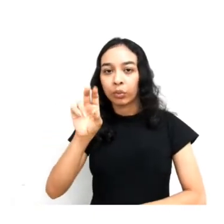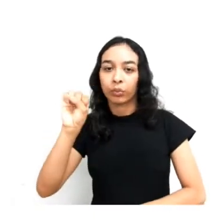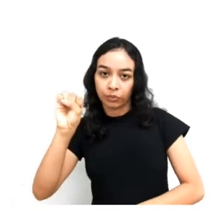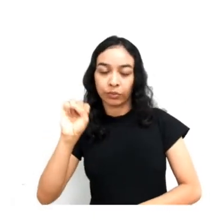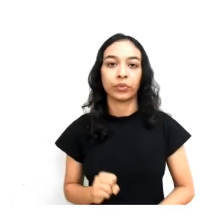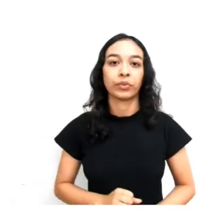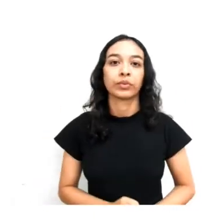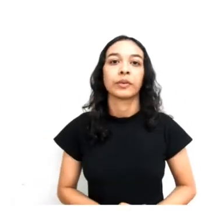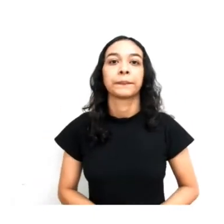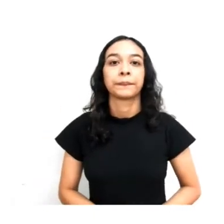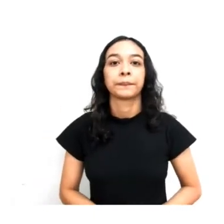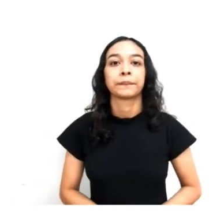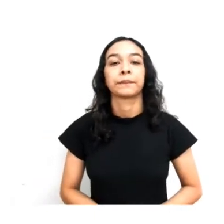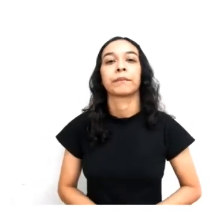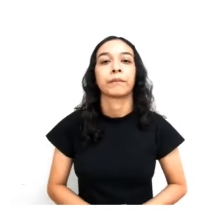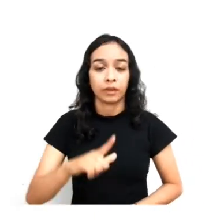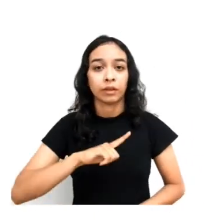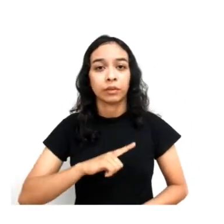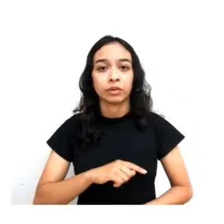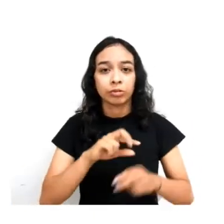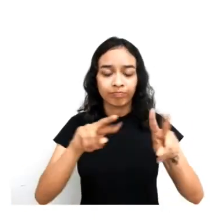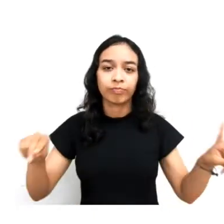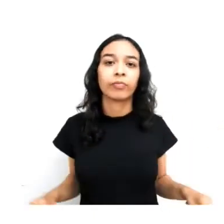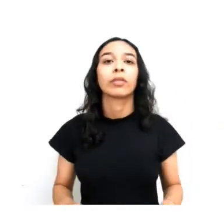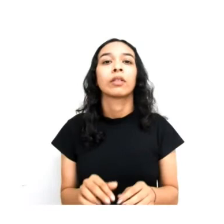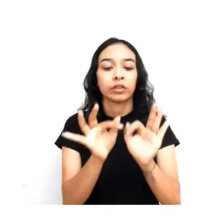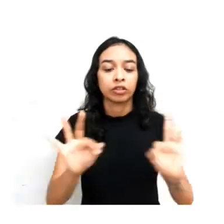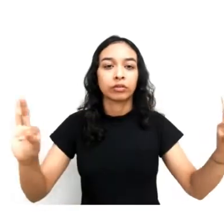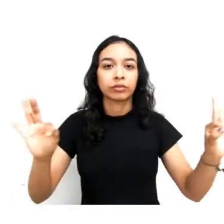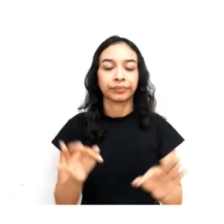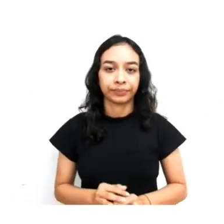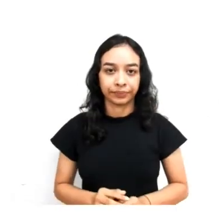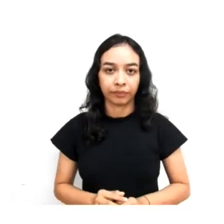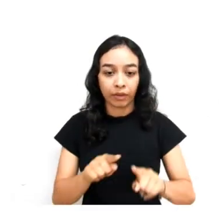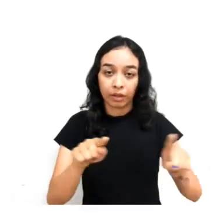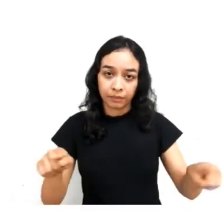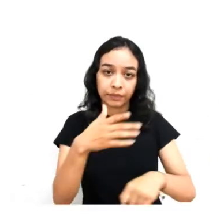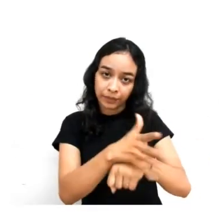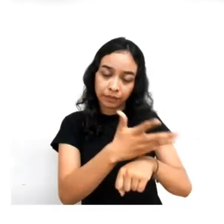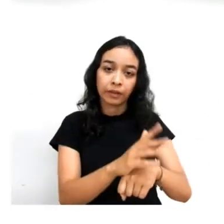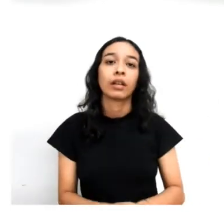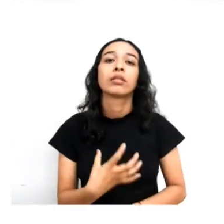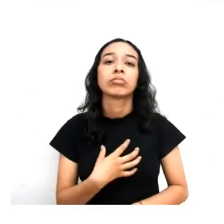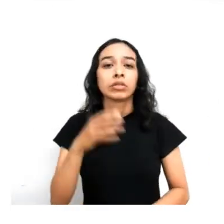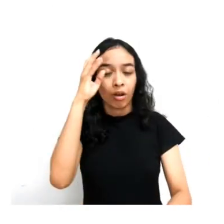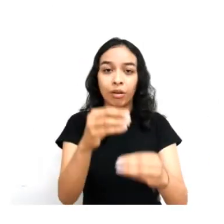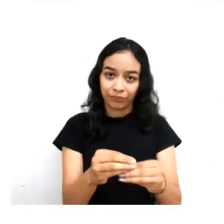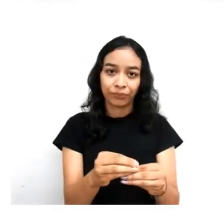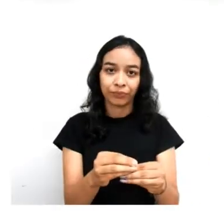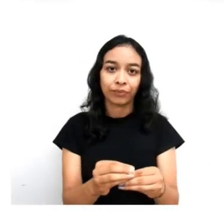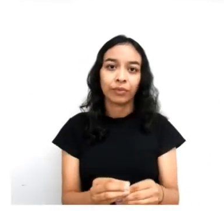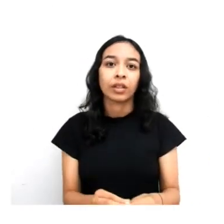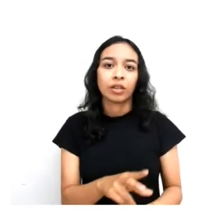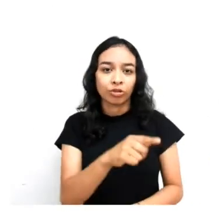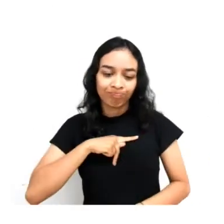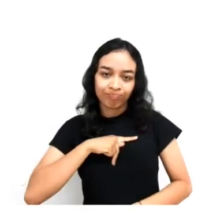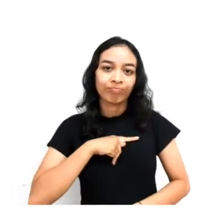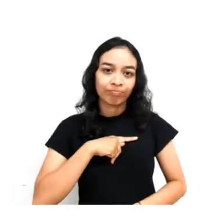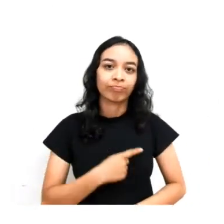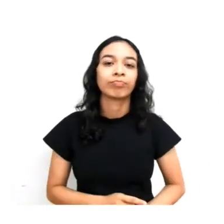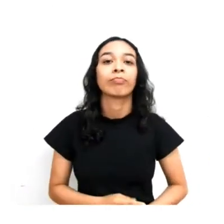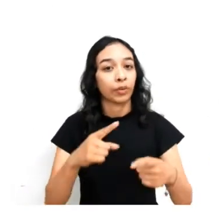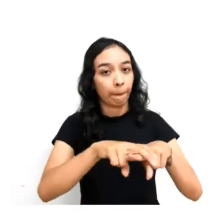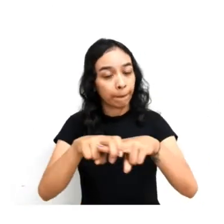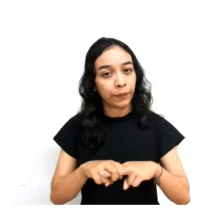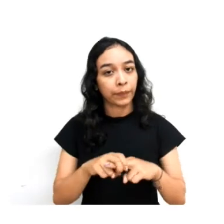funções sintáticas, mas na prática o sentido mais óbvio é o de posse. Por isso, ele é traduzido,